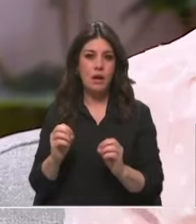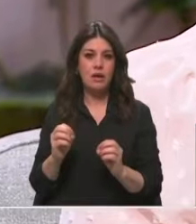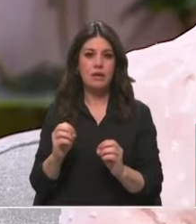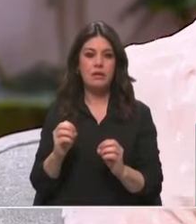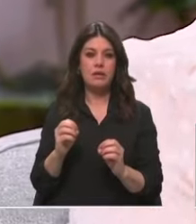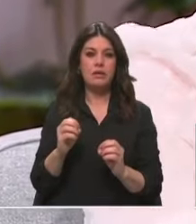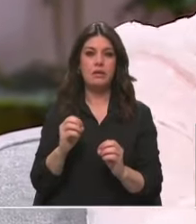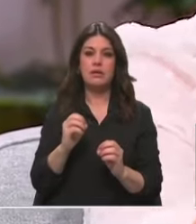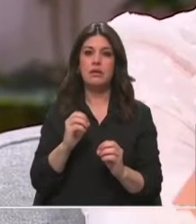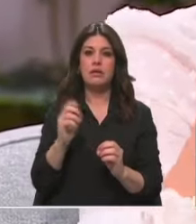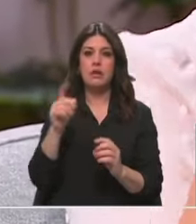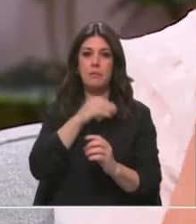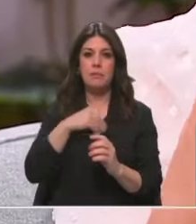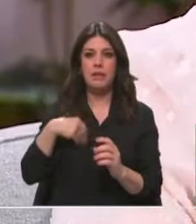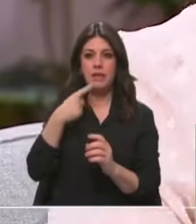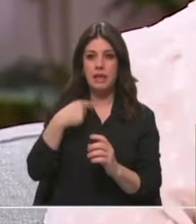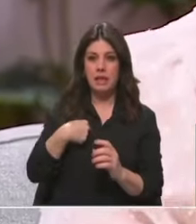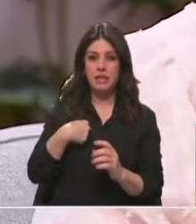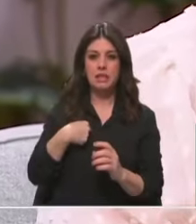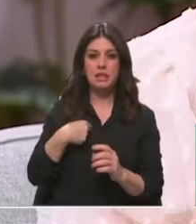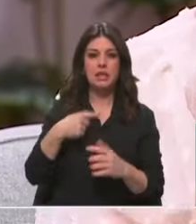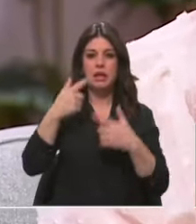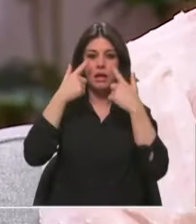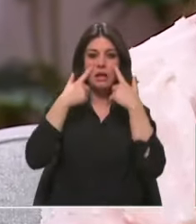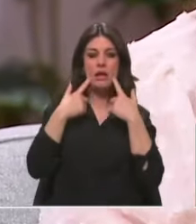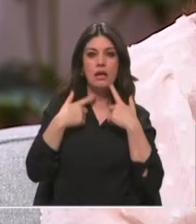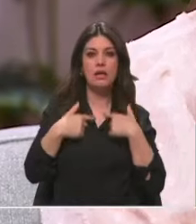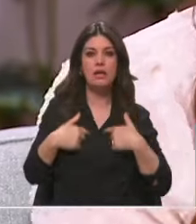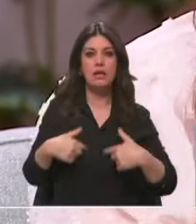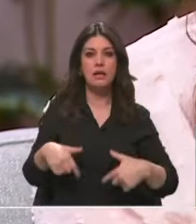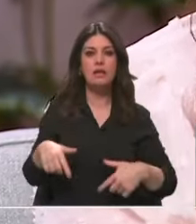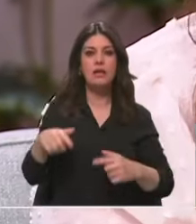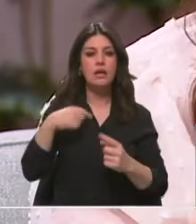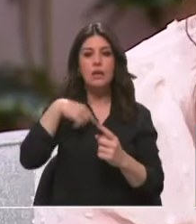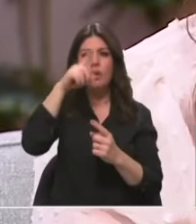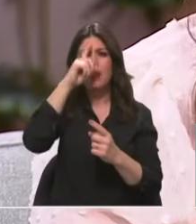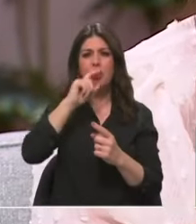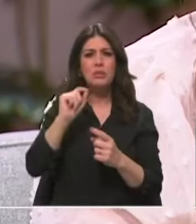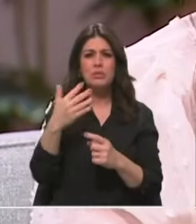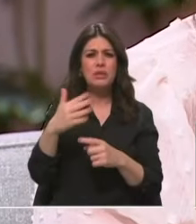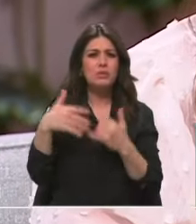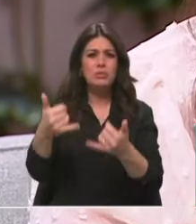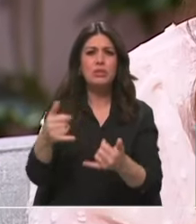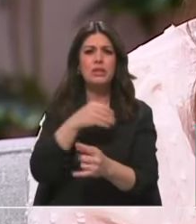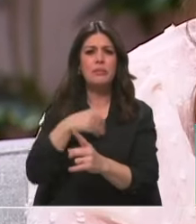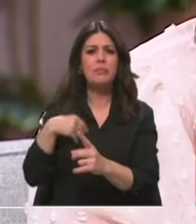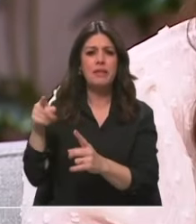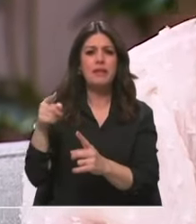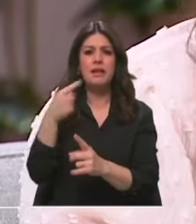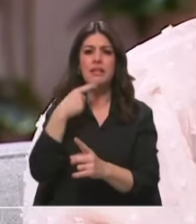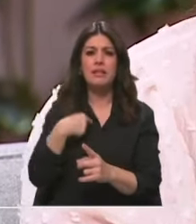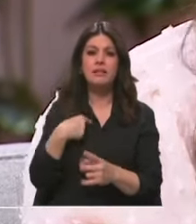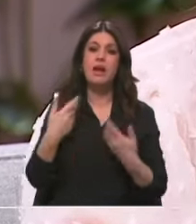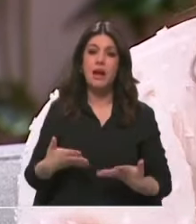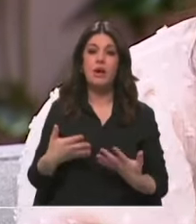e de de ficarmos sem chão e lembro-me da médica dizer-me Fala Ah temos que pensar